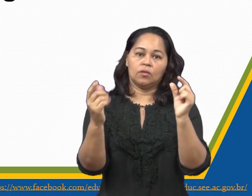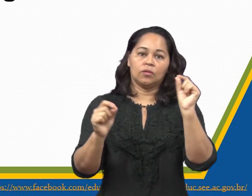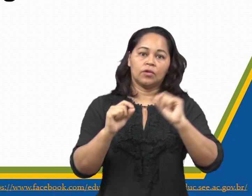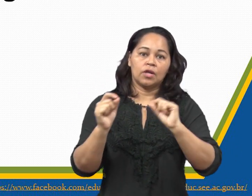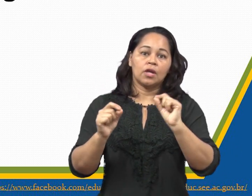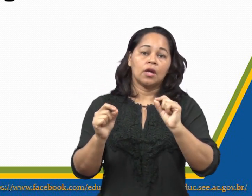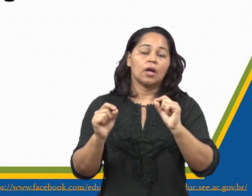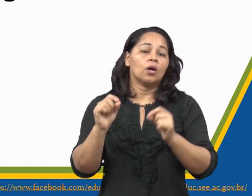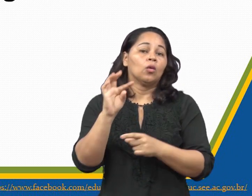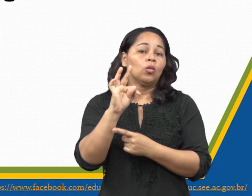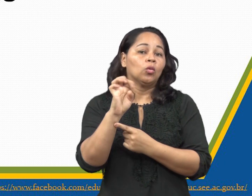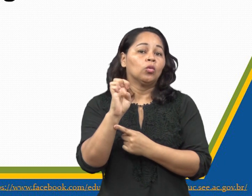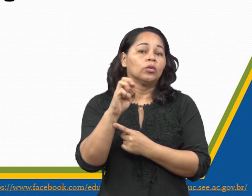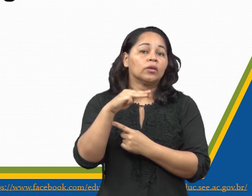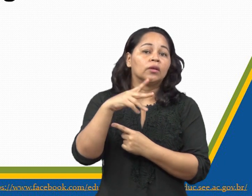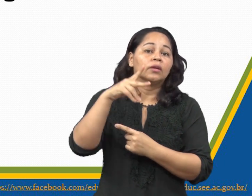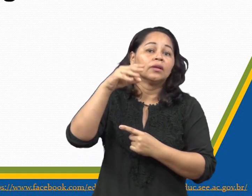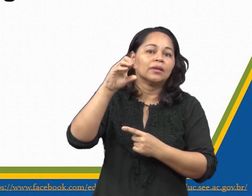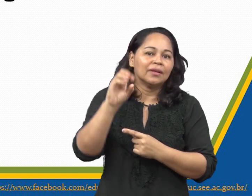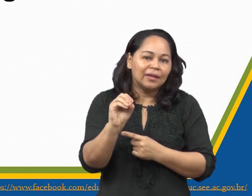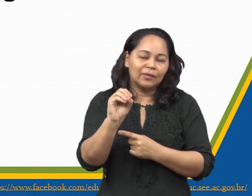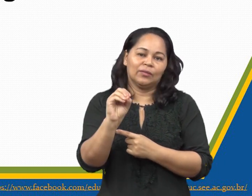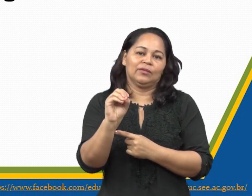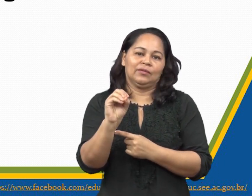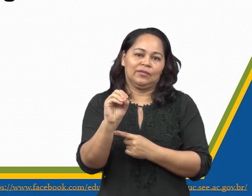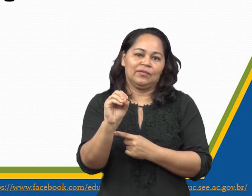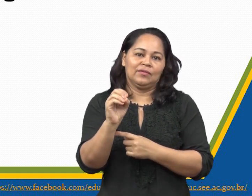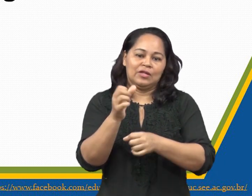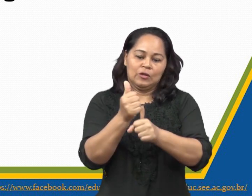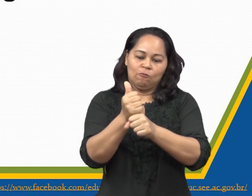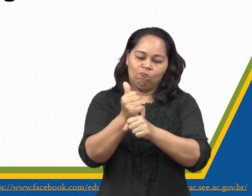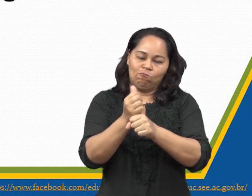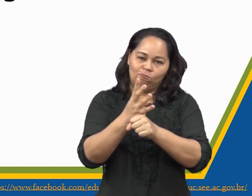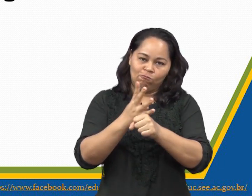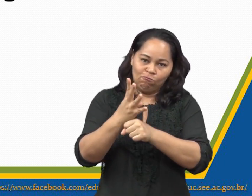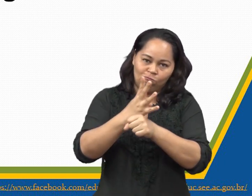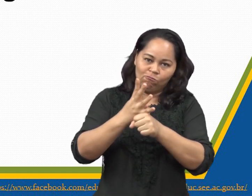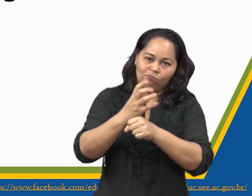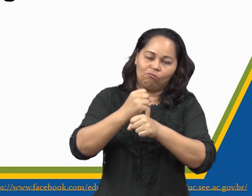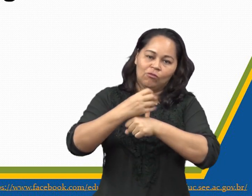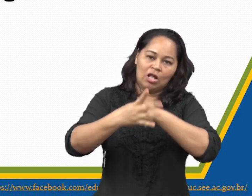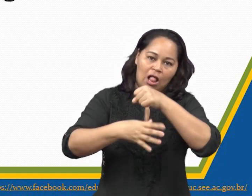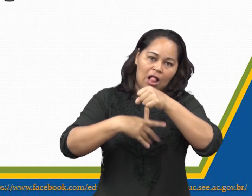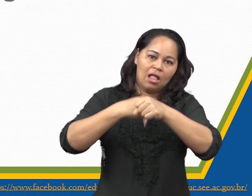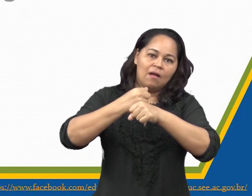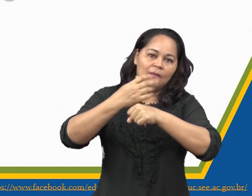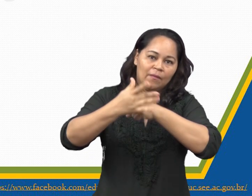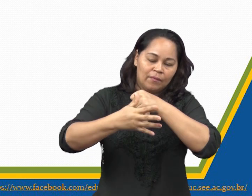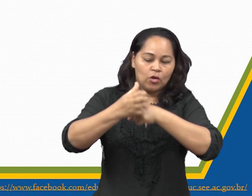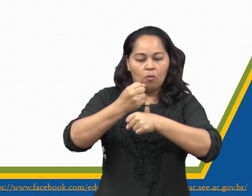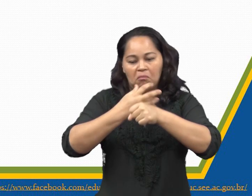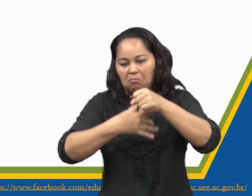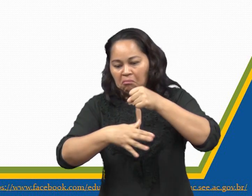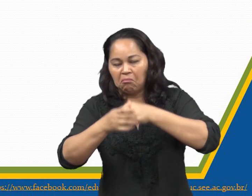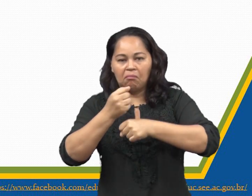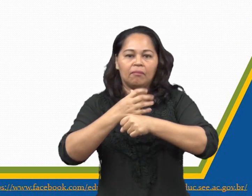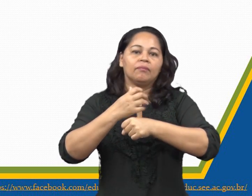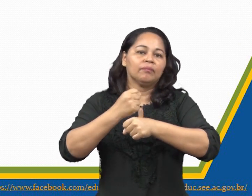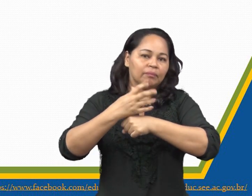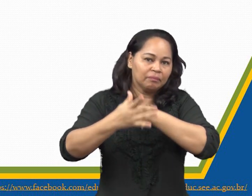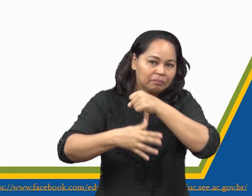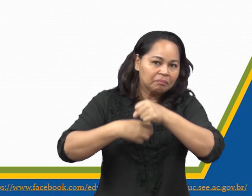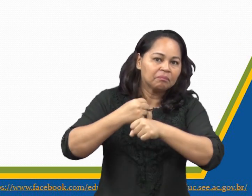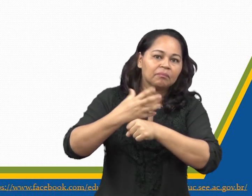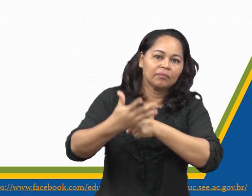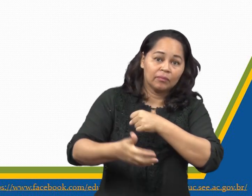Nós iremos relacionar algumas dessas unidades que estão bem presentes. Observe bem a tabela aí que você está olhando